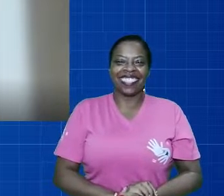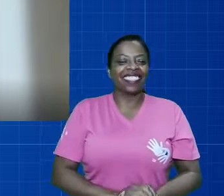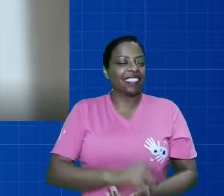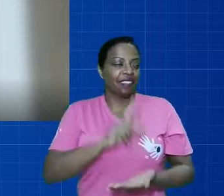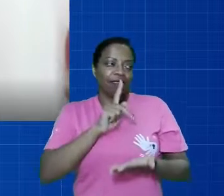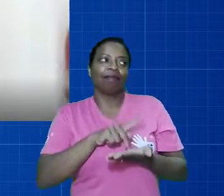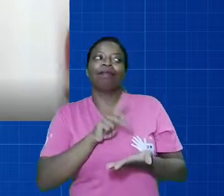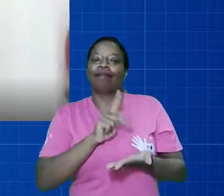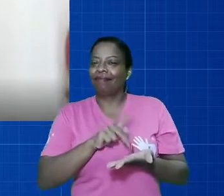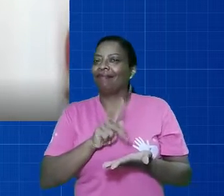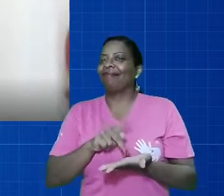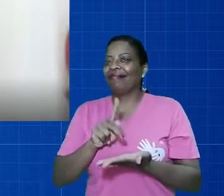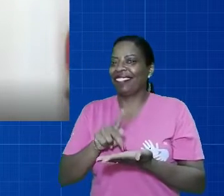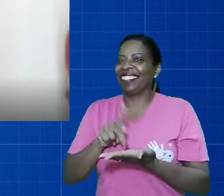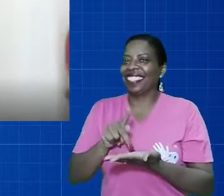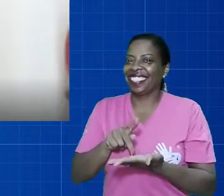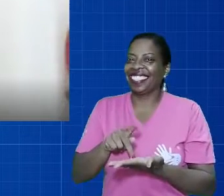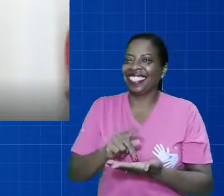É verdade.